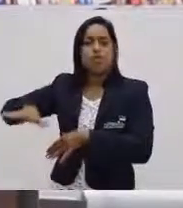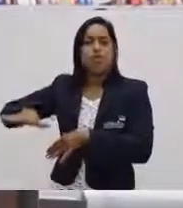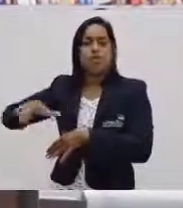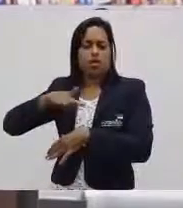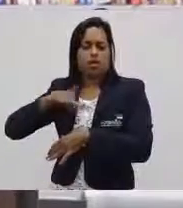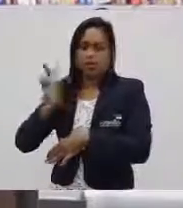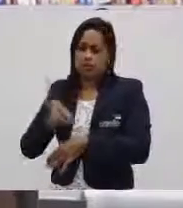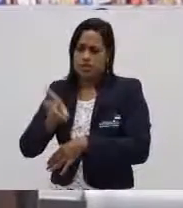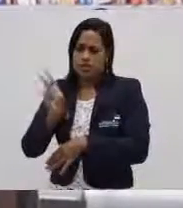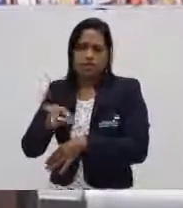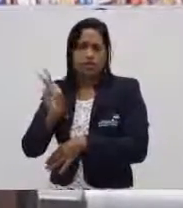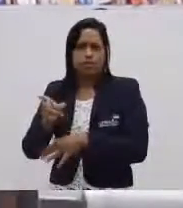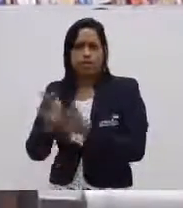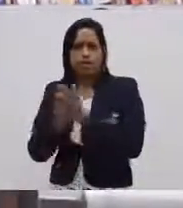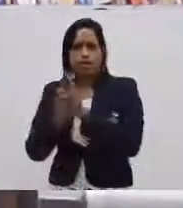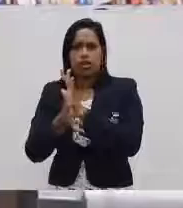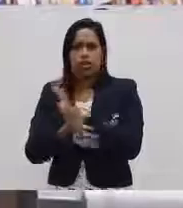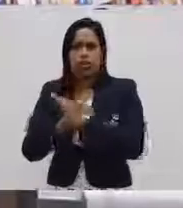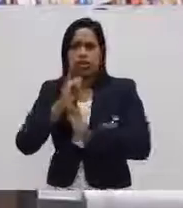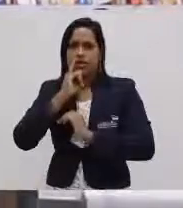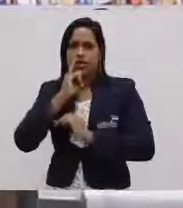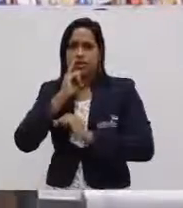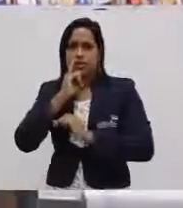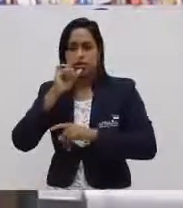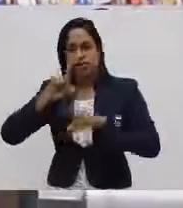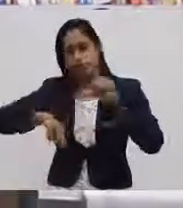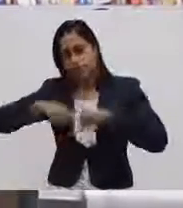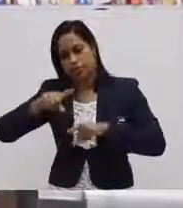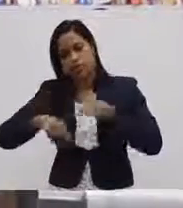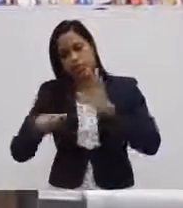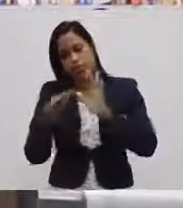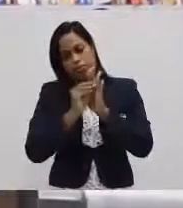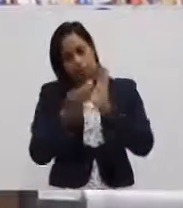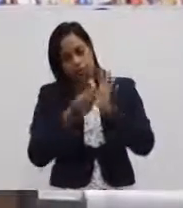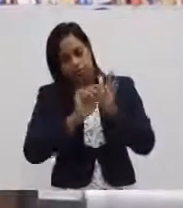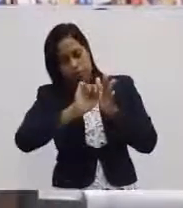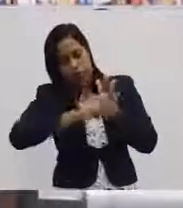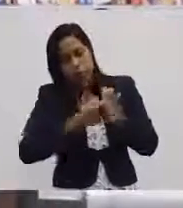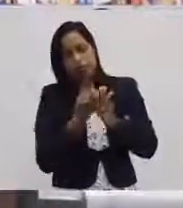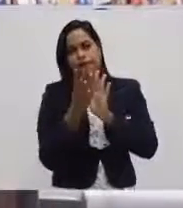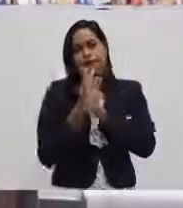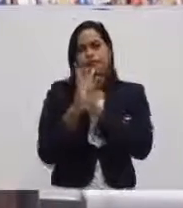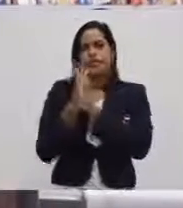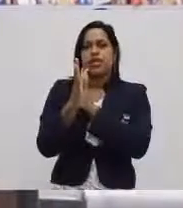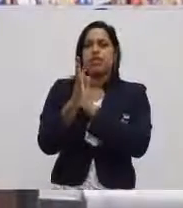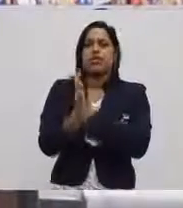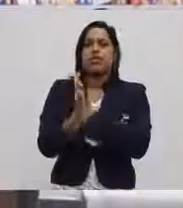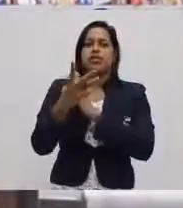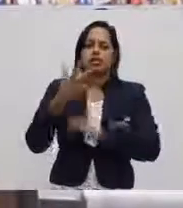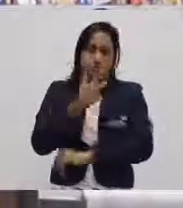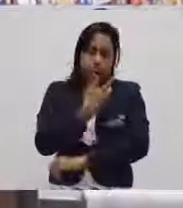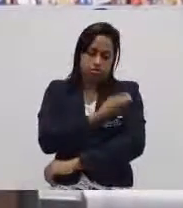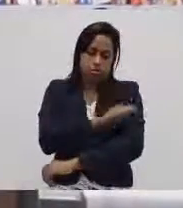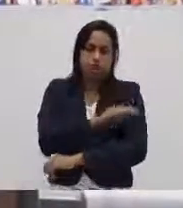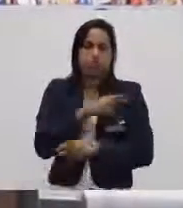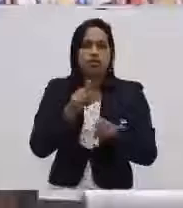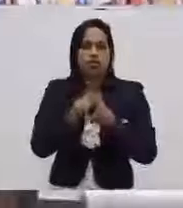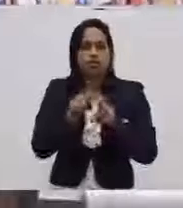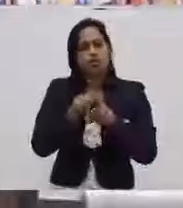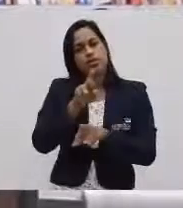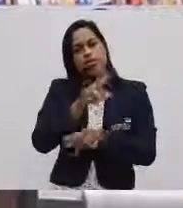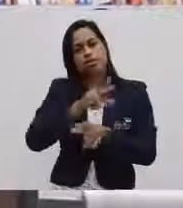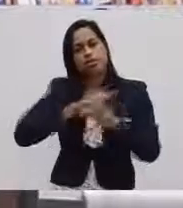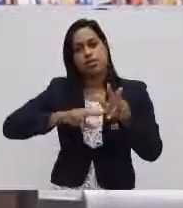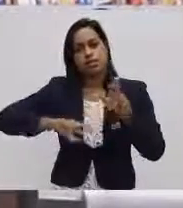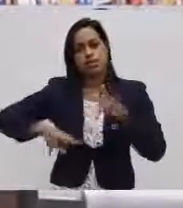de atividades, como, por exemplo, preencher as cadernetas, entrar na fila, seguir para a vacinação e etc.